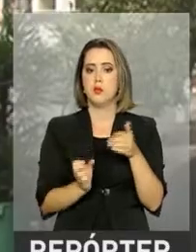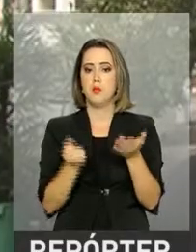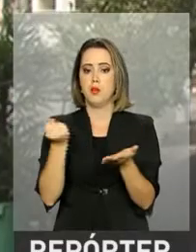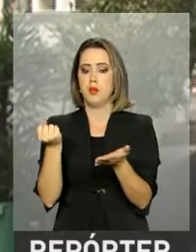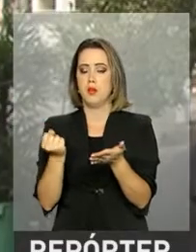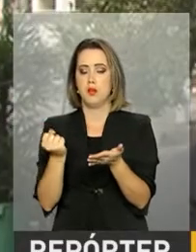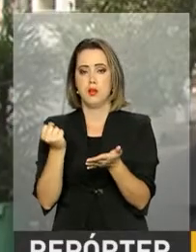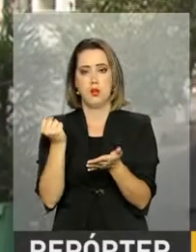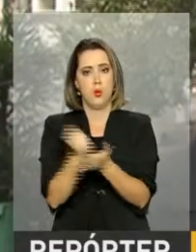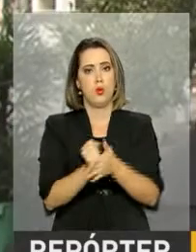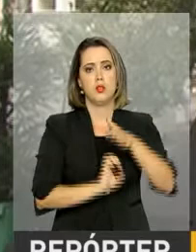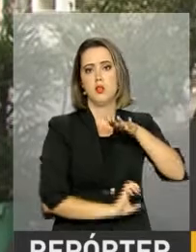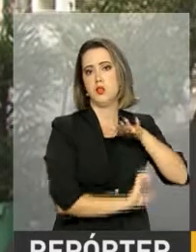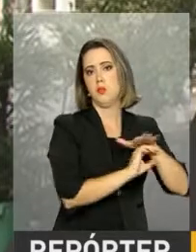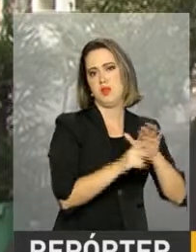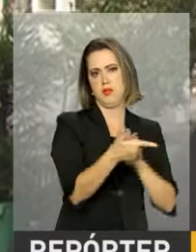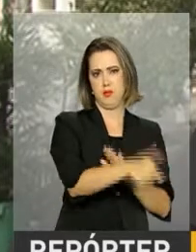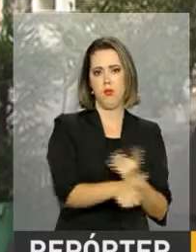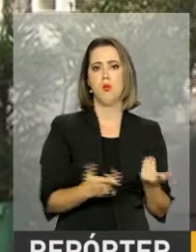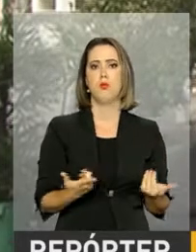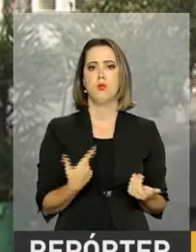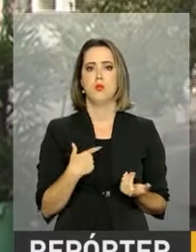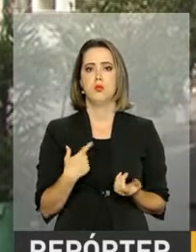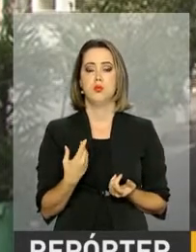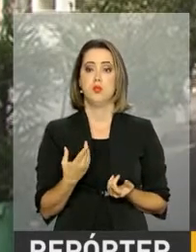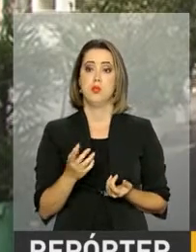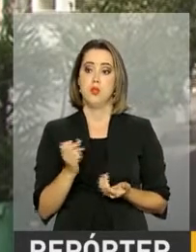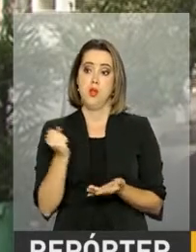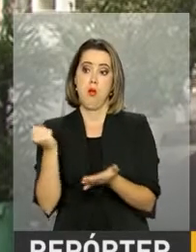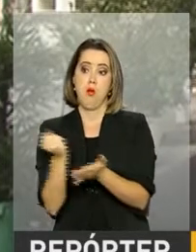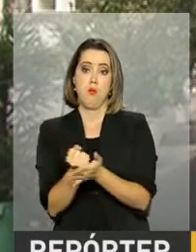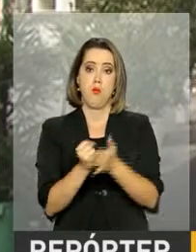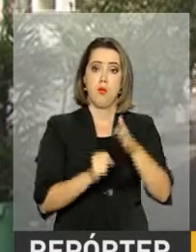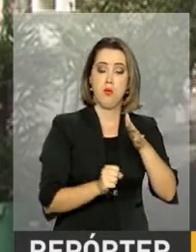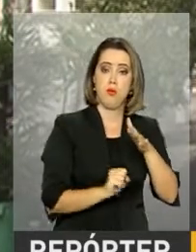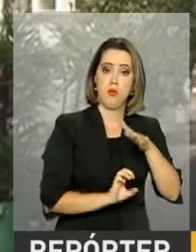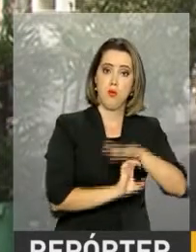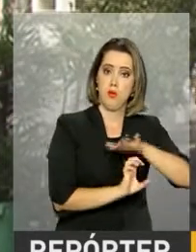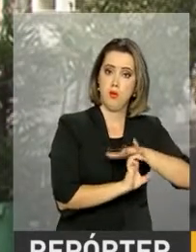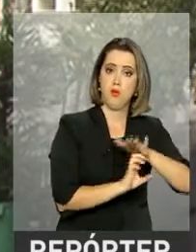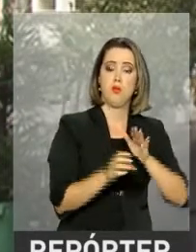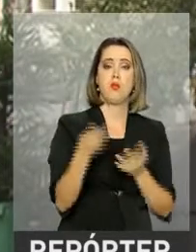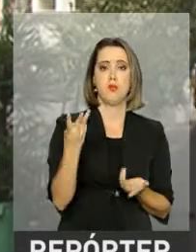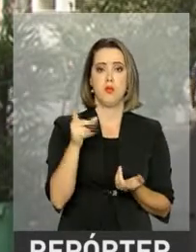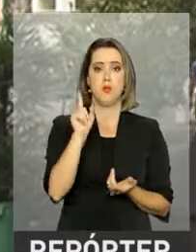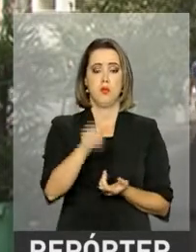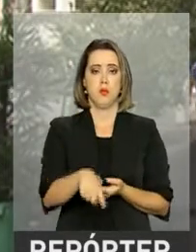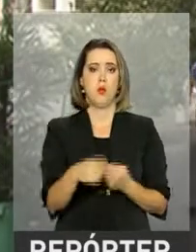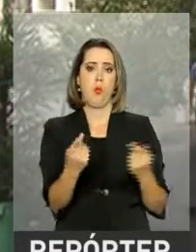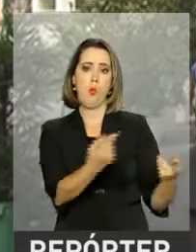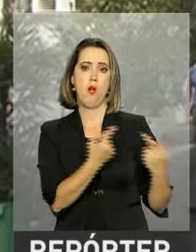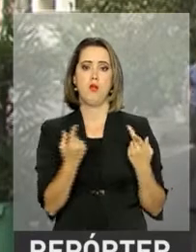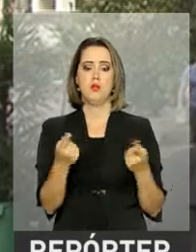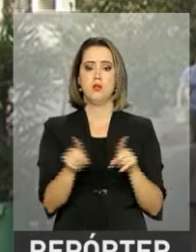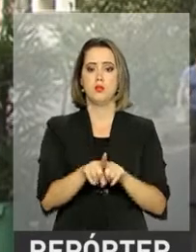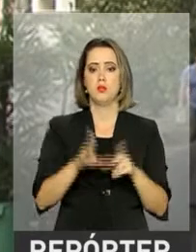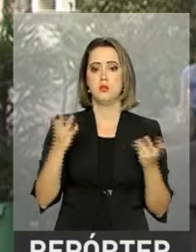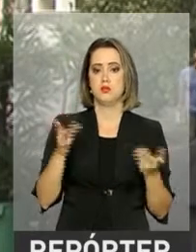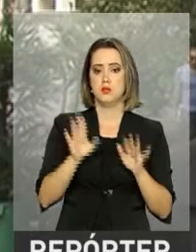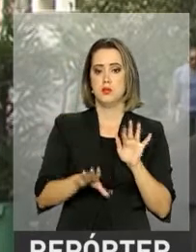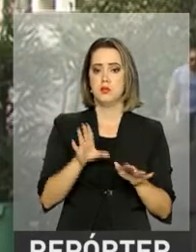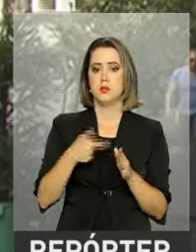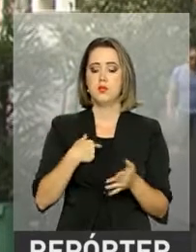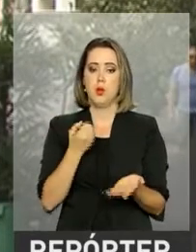terceirizada assim fica o equivalente algumas até num uma página na internet o convênio médico né muitos bancos não dão um convênio médico